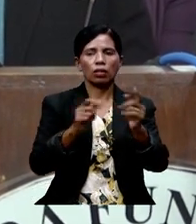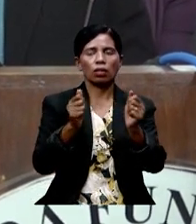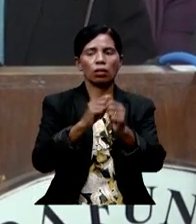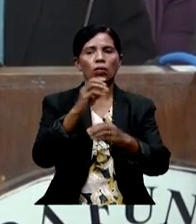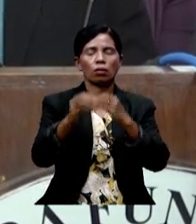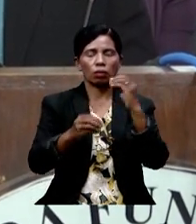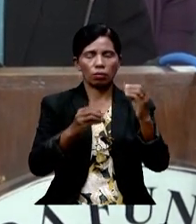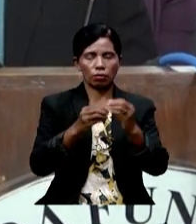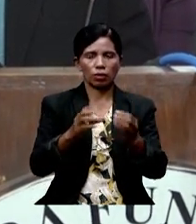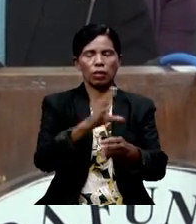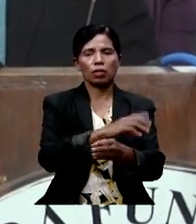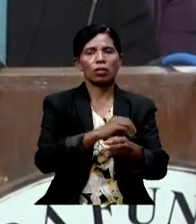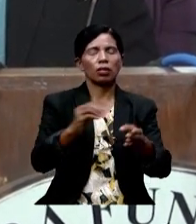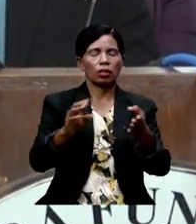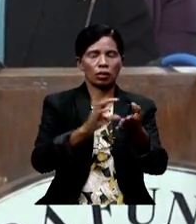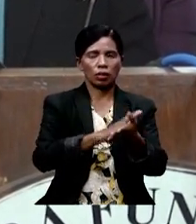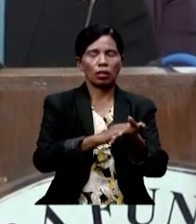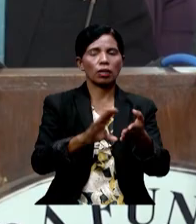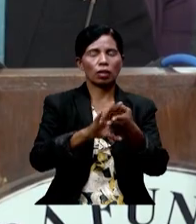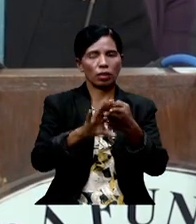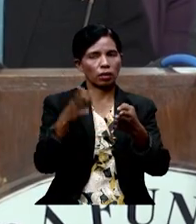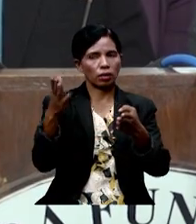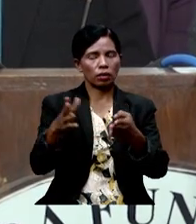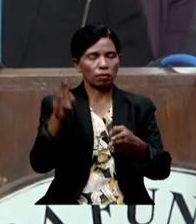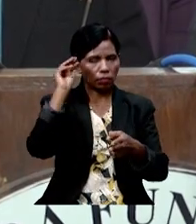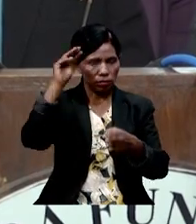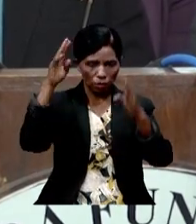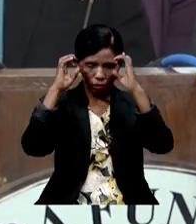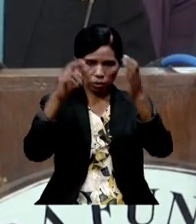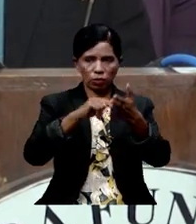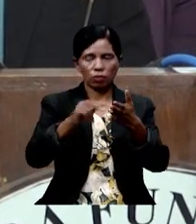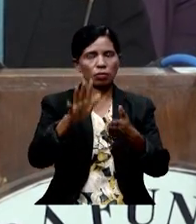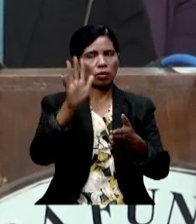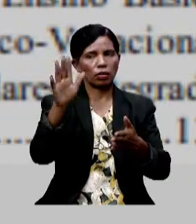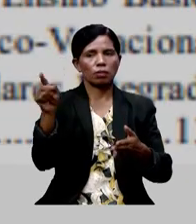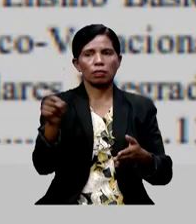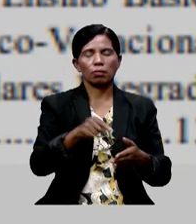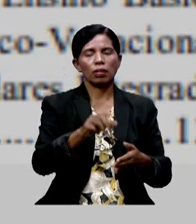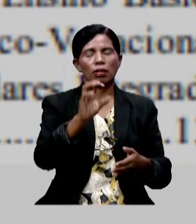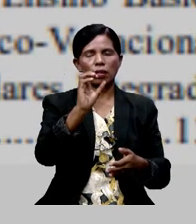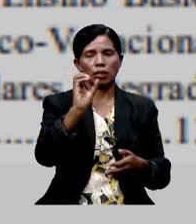konaba despacho refere. Twitter espaço do Ministério da Educação número